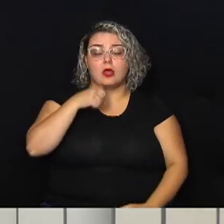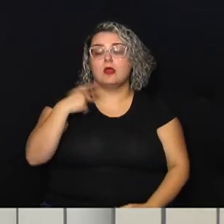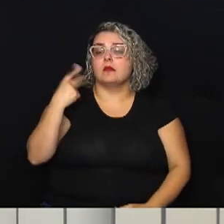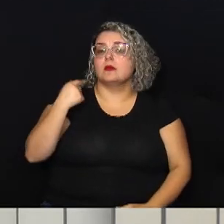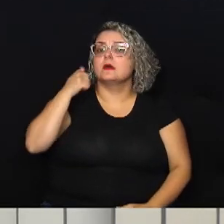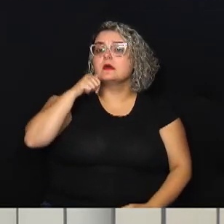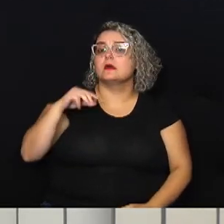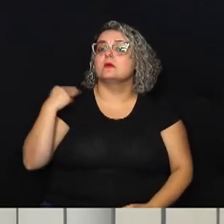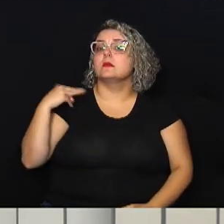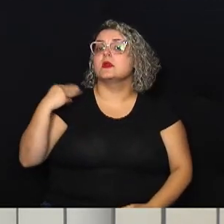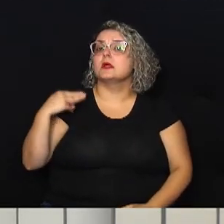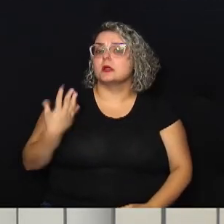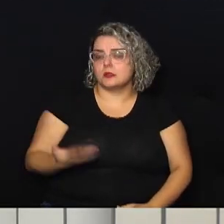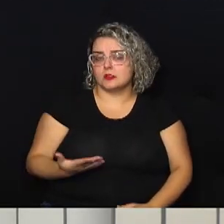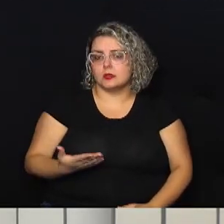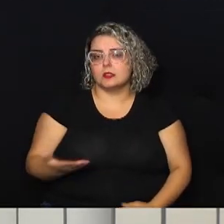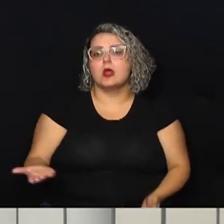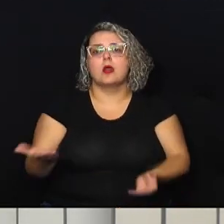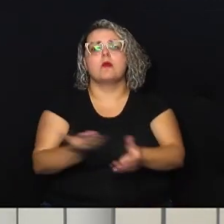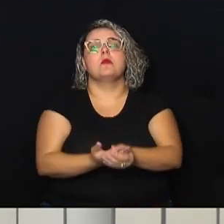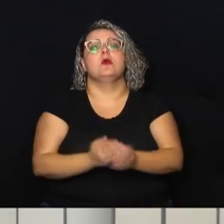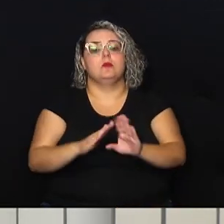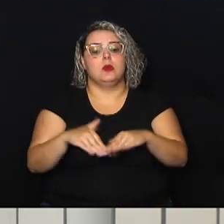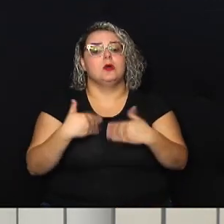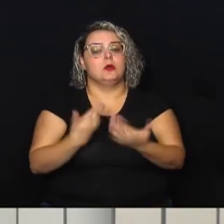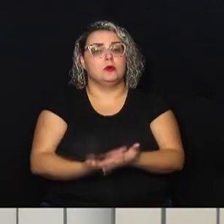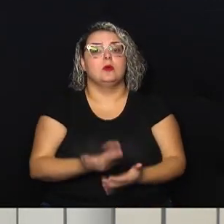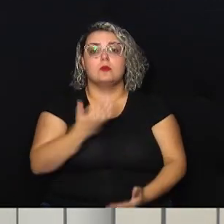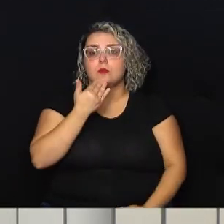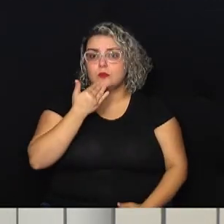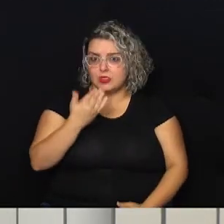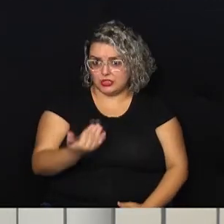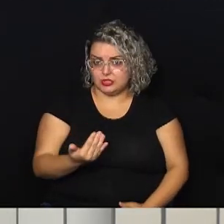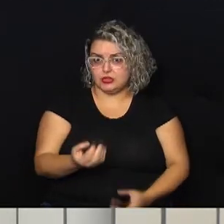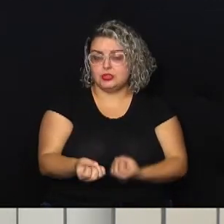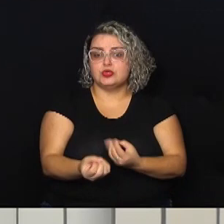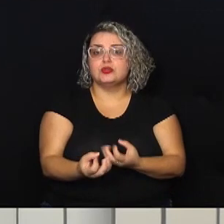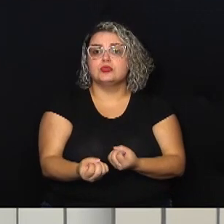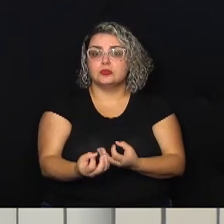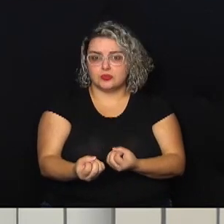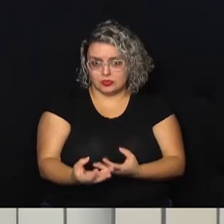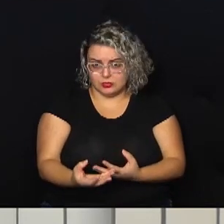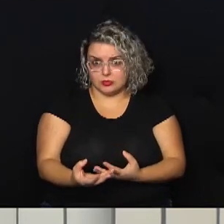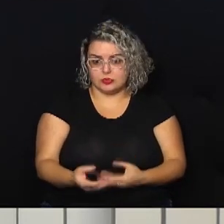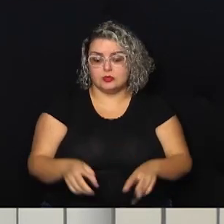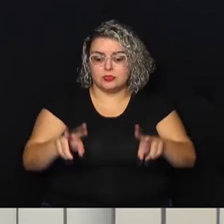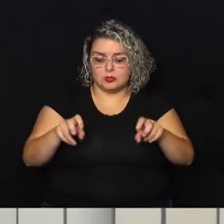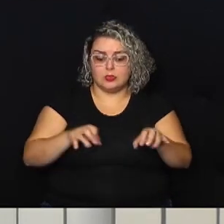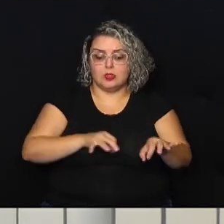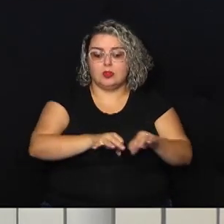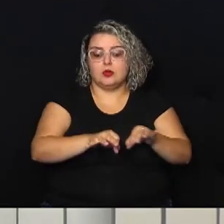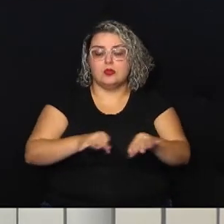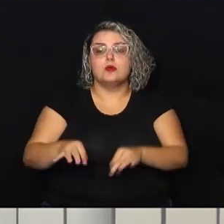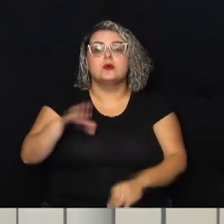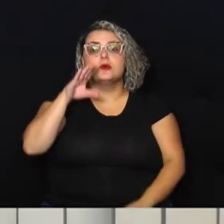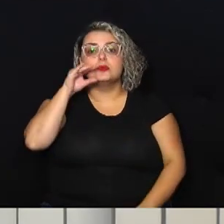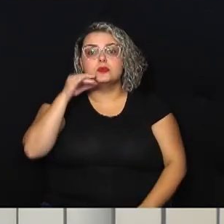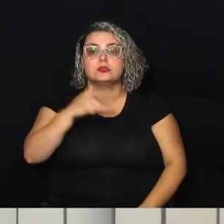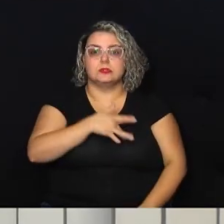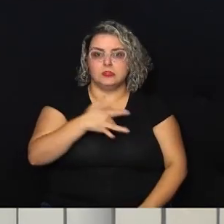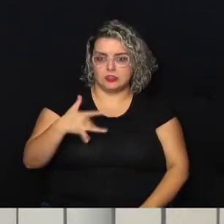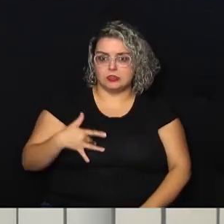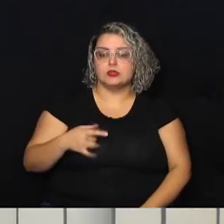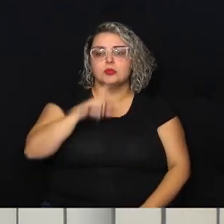Mariana Conte, que protocolou um requerimento solicitando informações sobre o quadro de funcionários da saúde